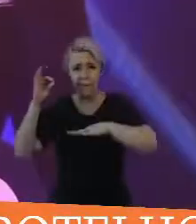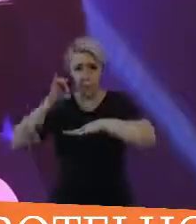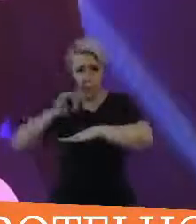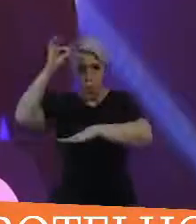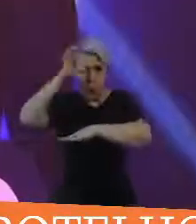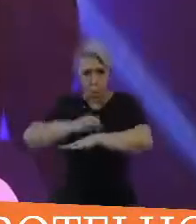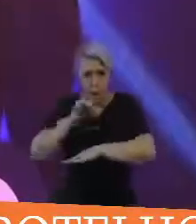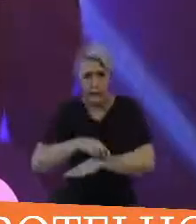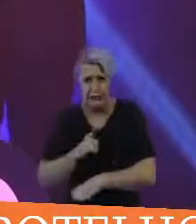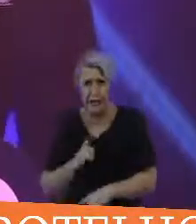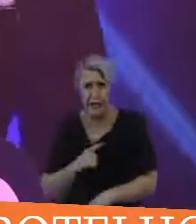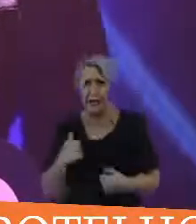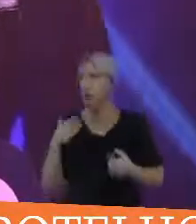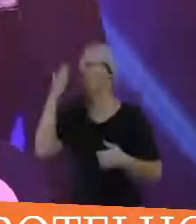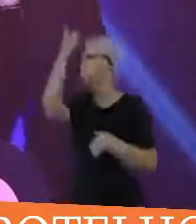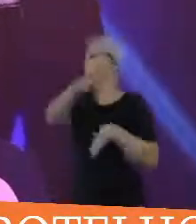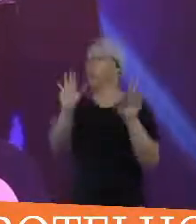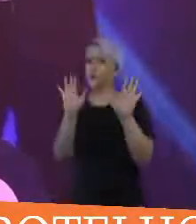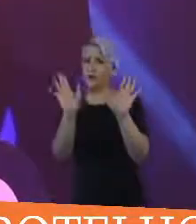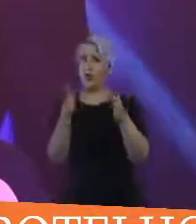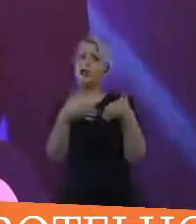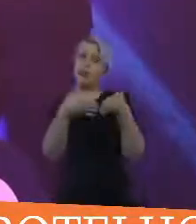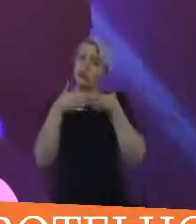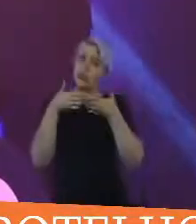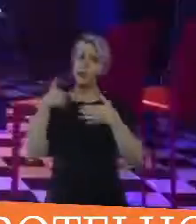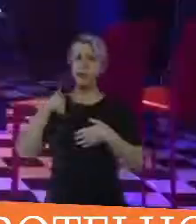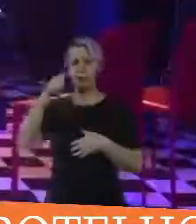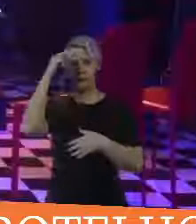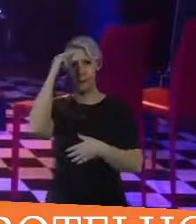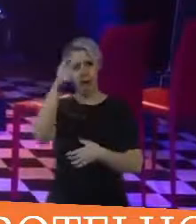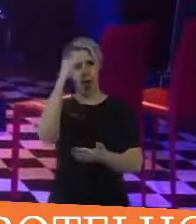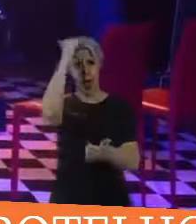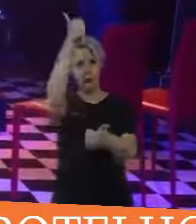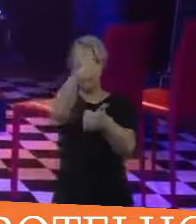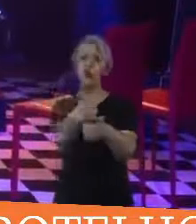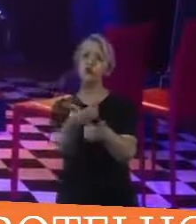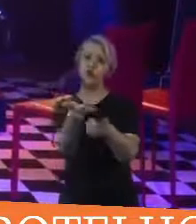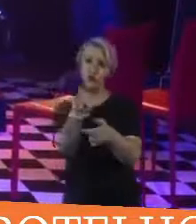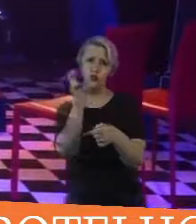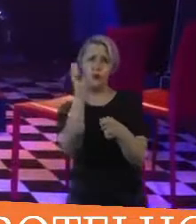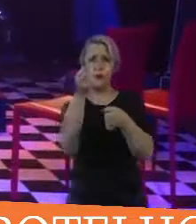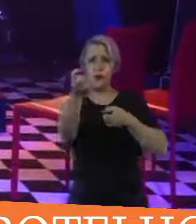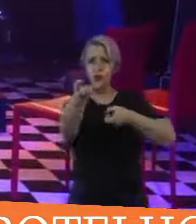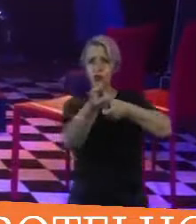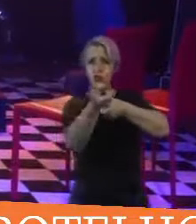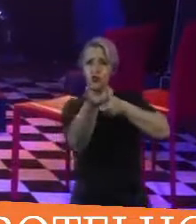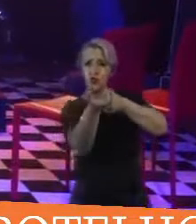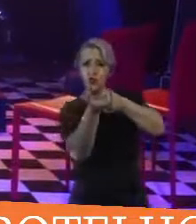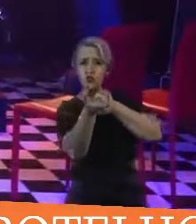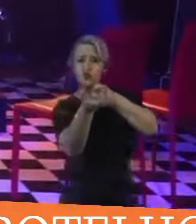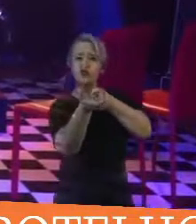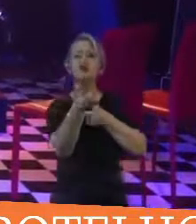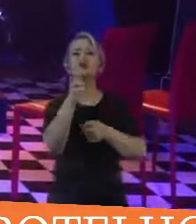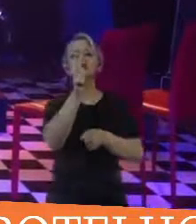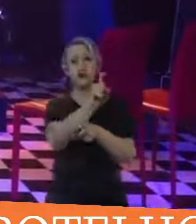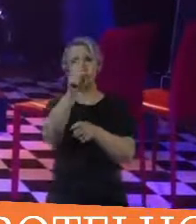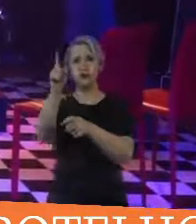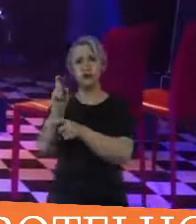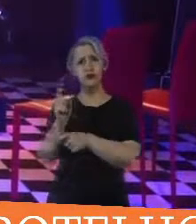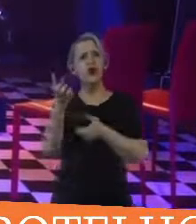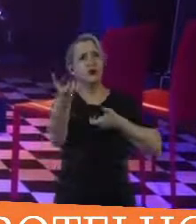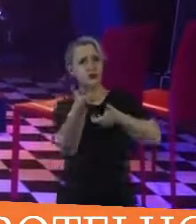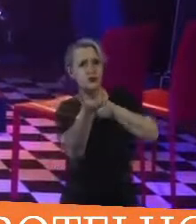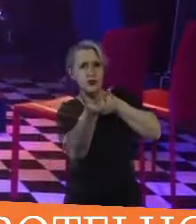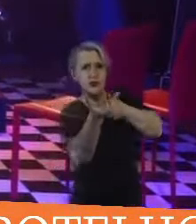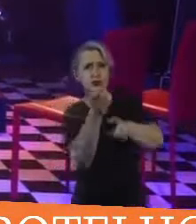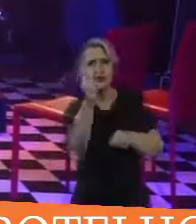casa tem pulga, não vou lá. Peço licença pra mandar Betefon no meu lugar. Betefon,